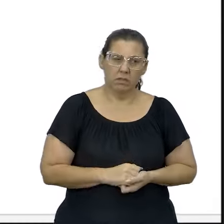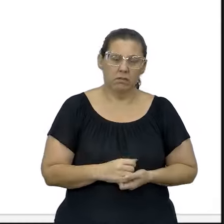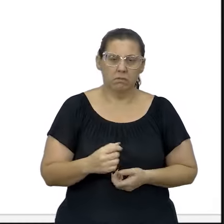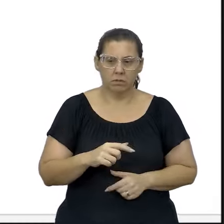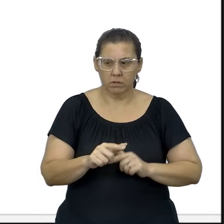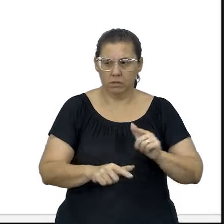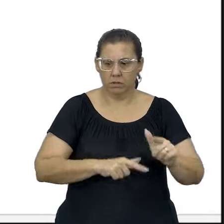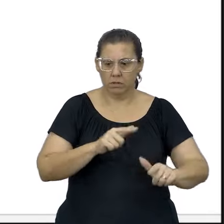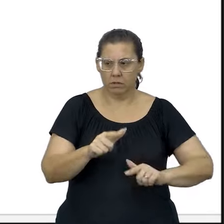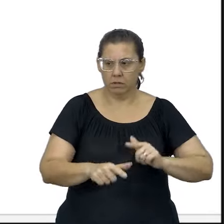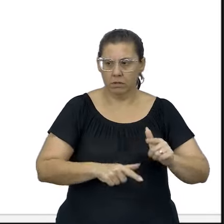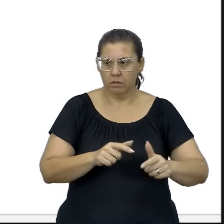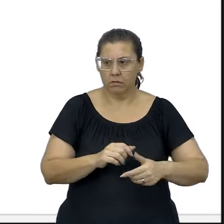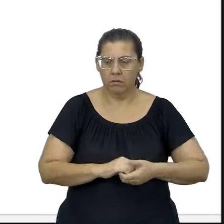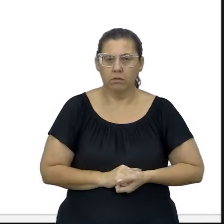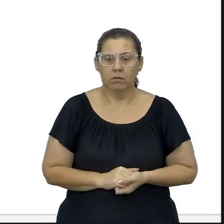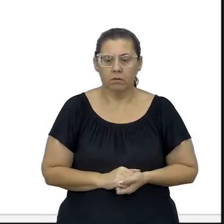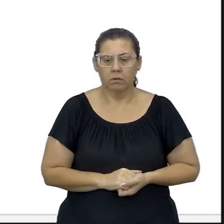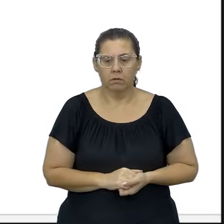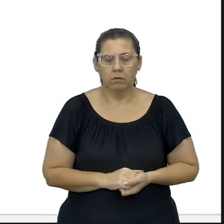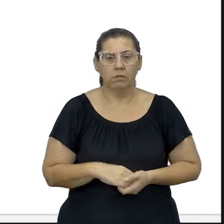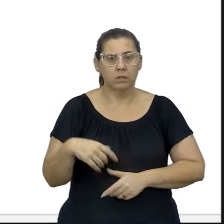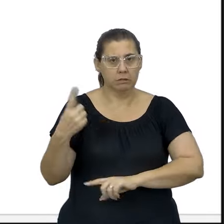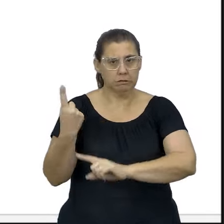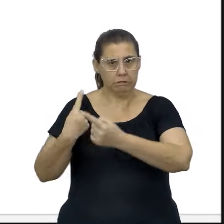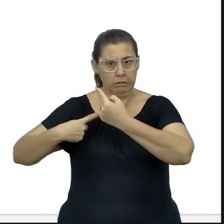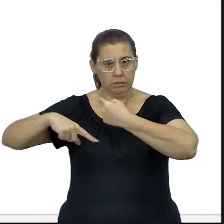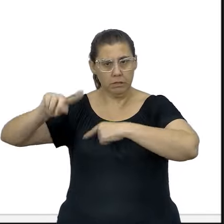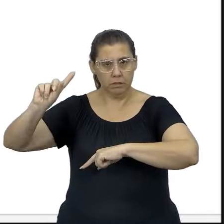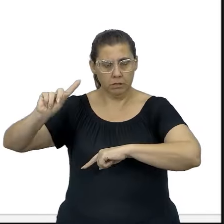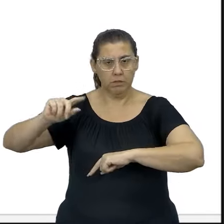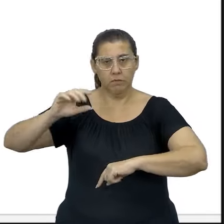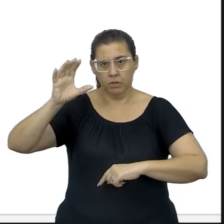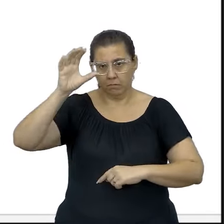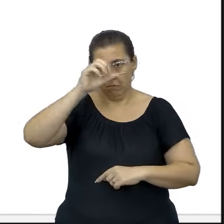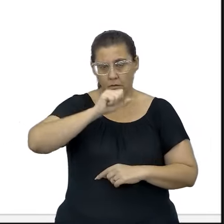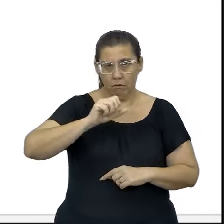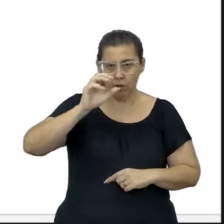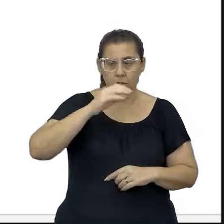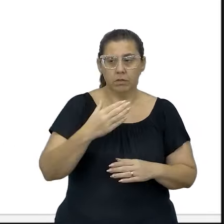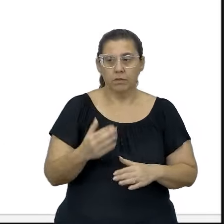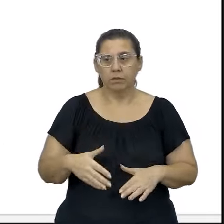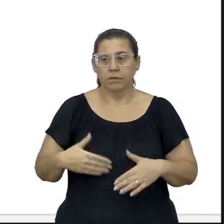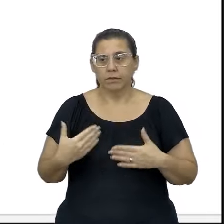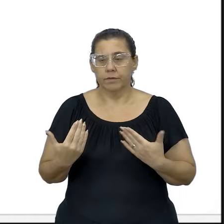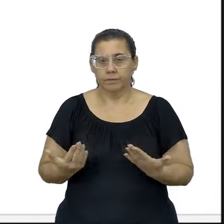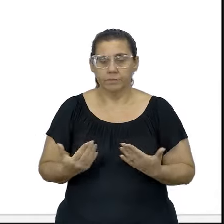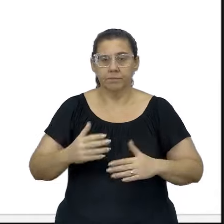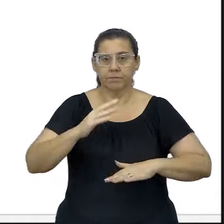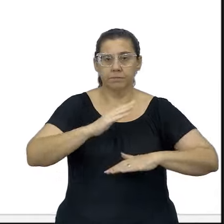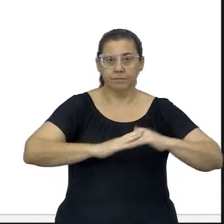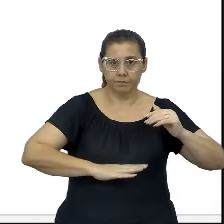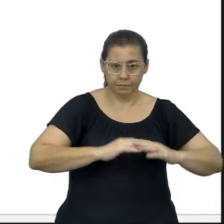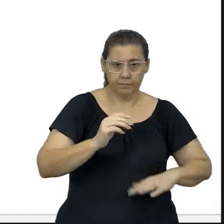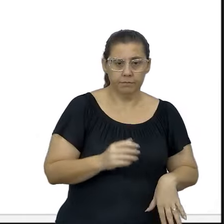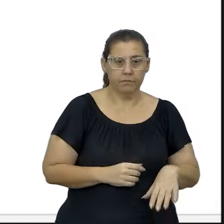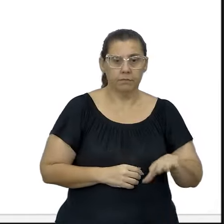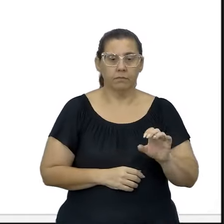nosso trabalho, para que os estudantes desenvolvam aí o aprendizado. Então, vamos lá. A habilidade